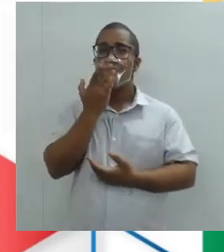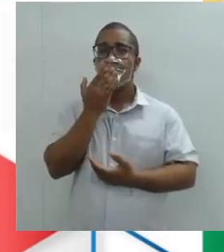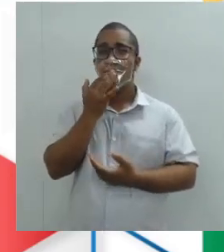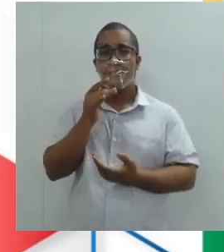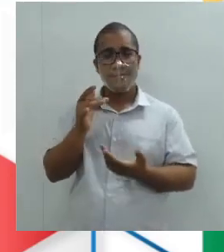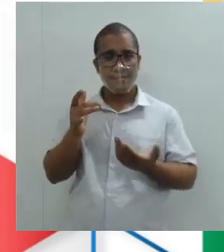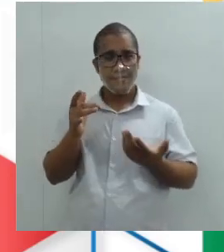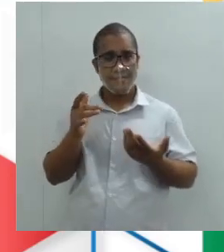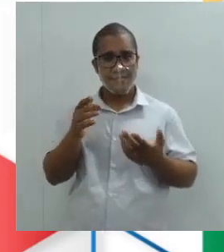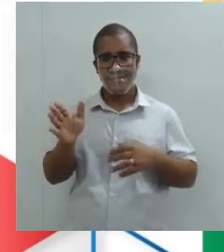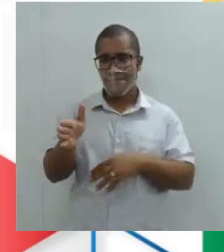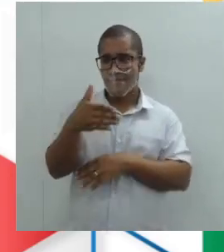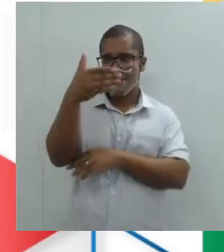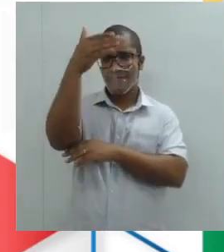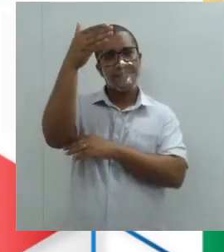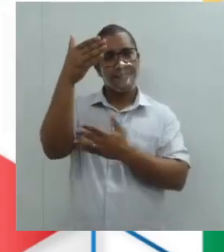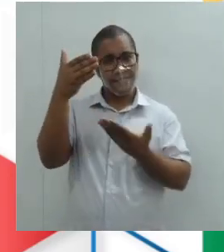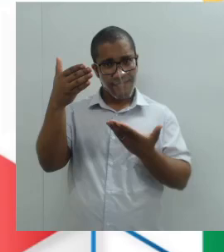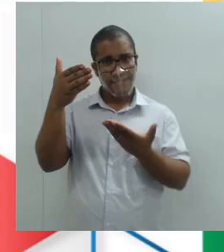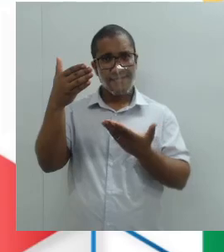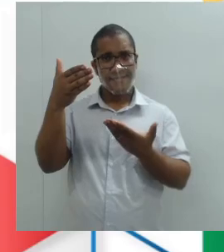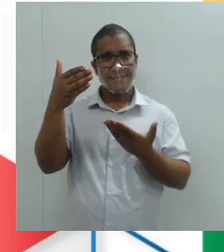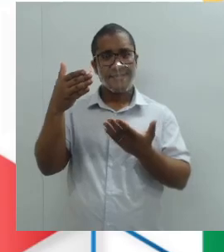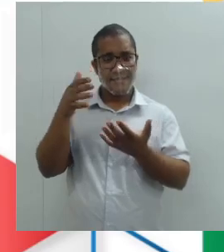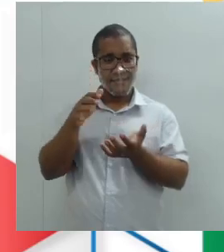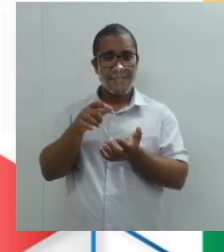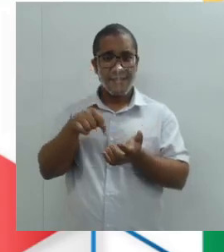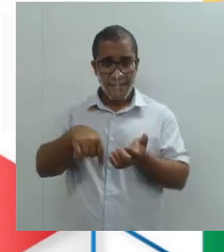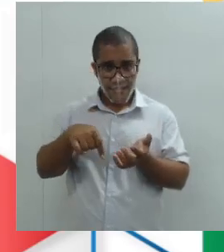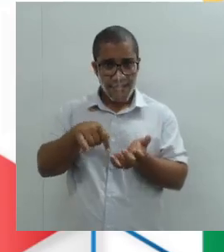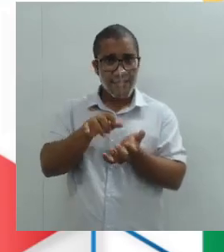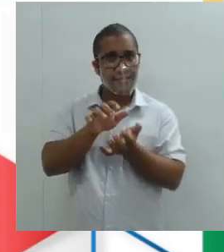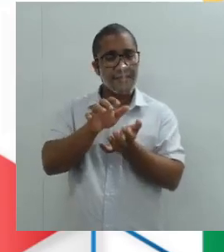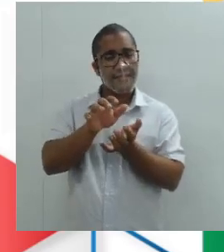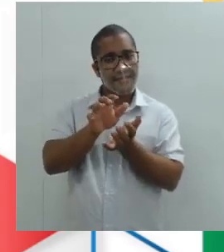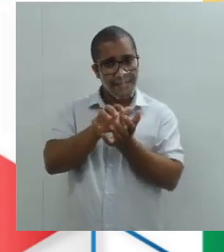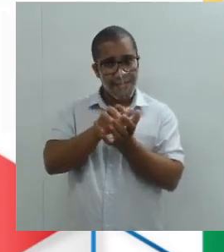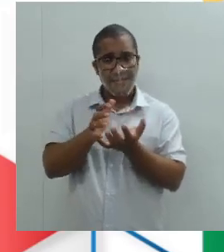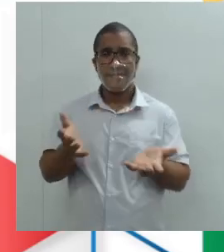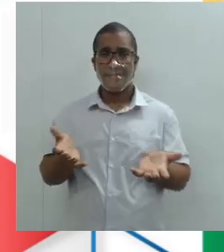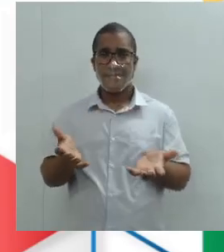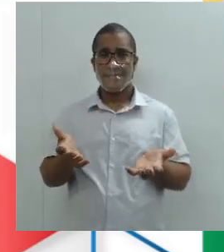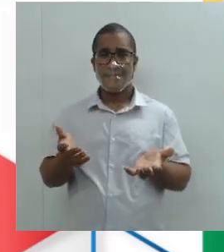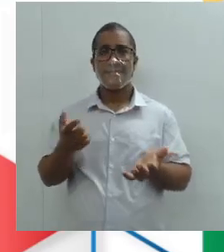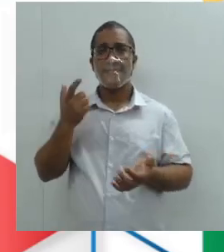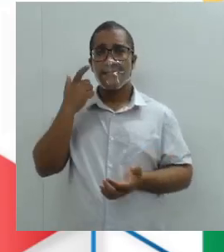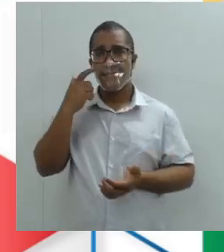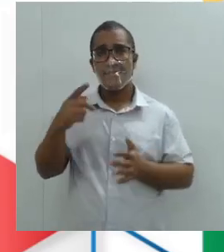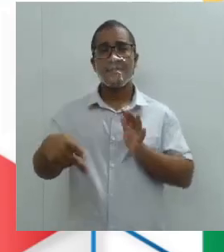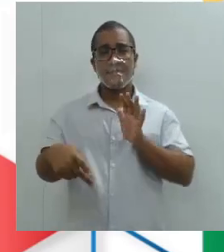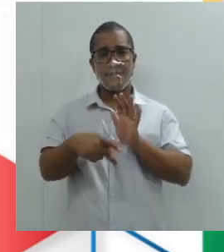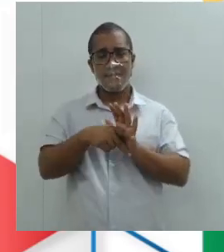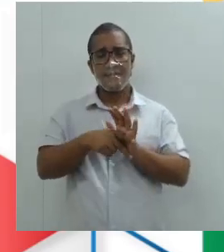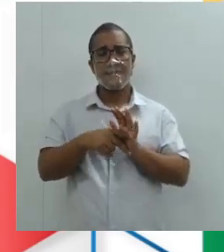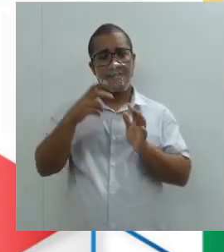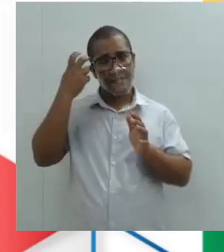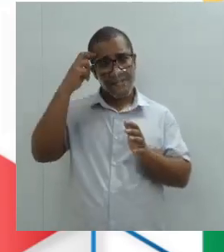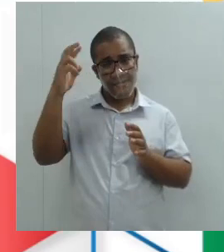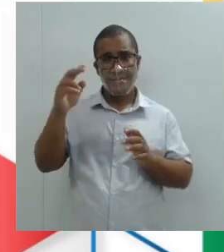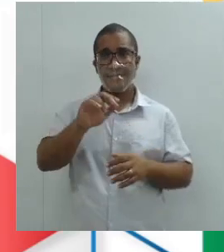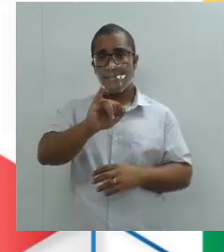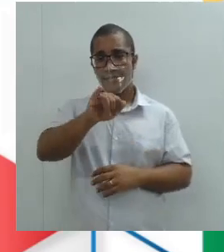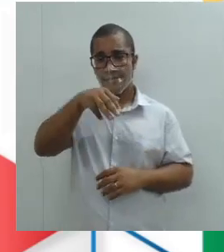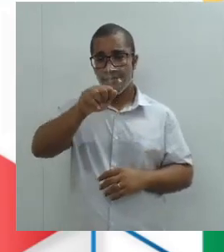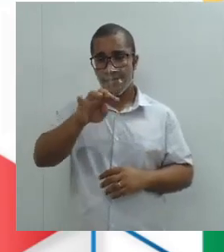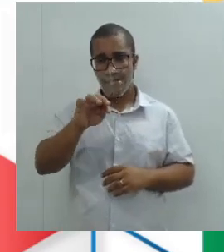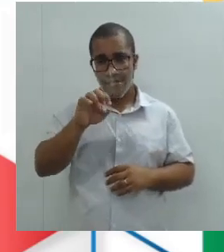das bandeiras, né, da bandeira do estado. O frevo é uma dança popular pernambucana, que é cultura